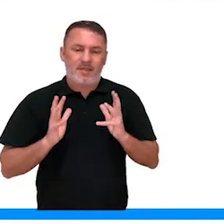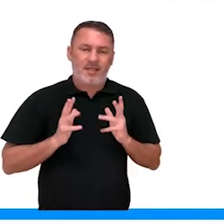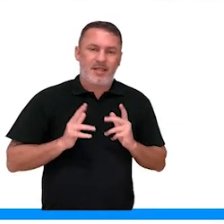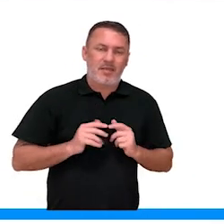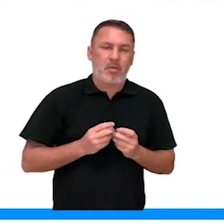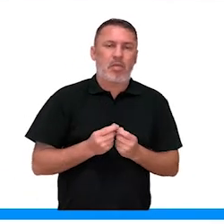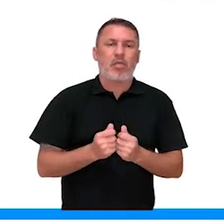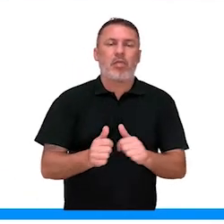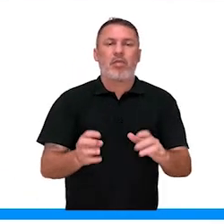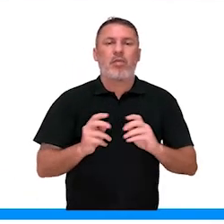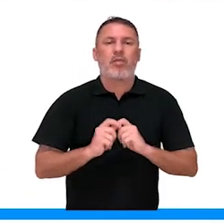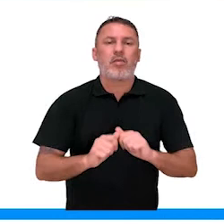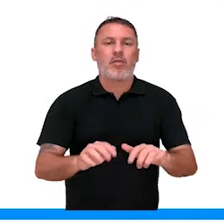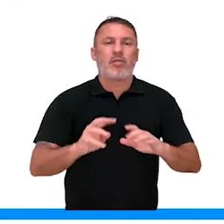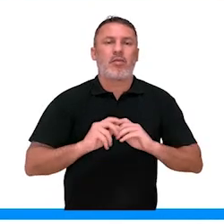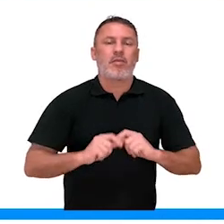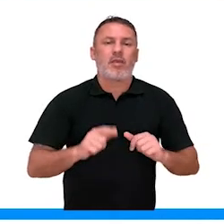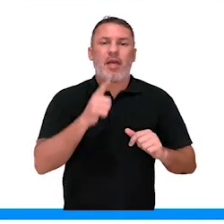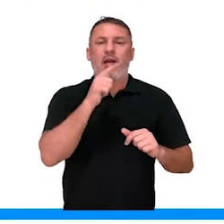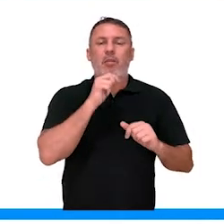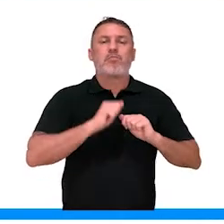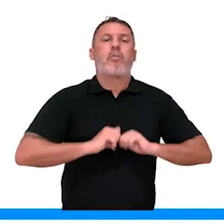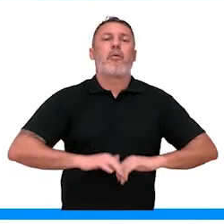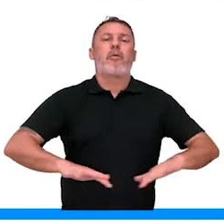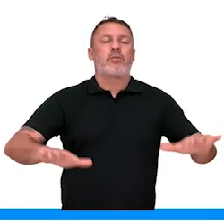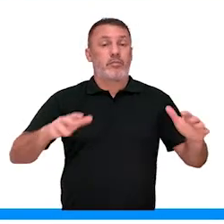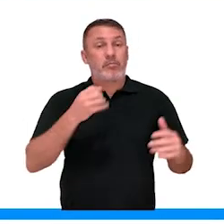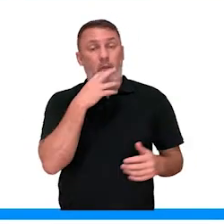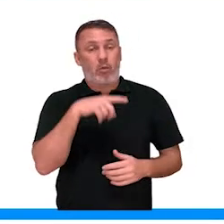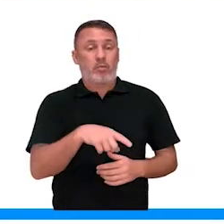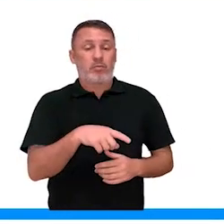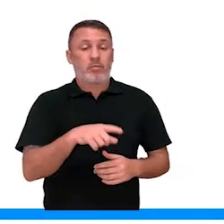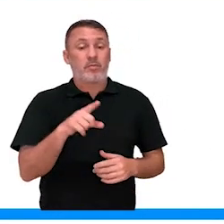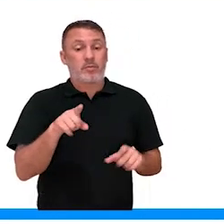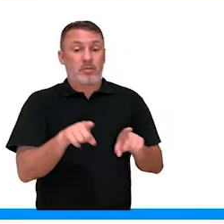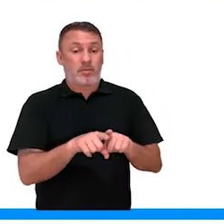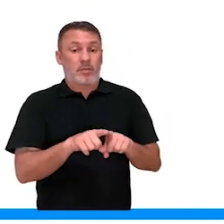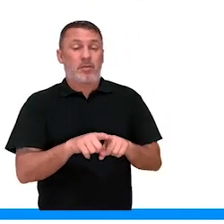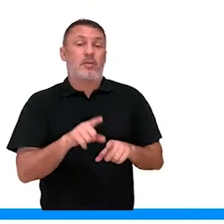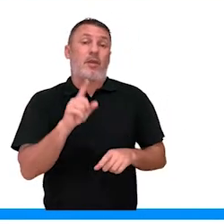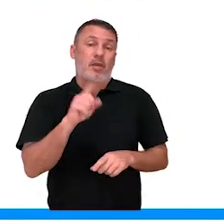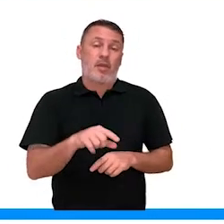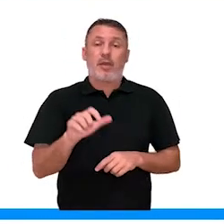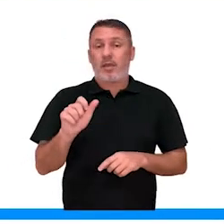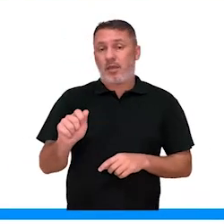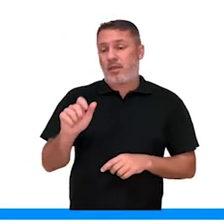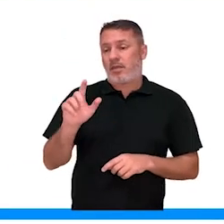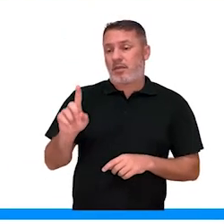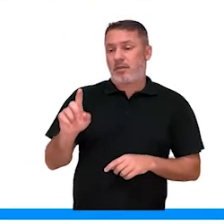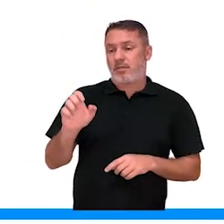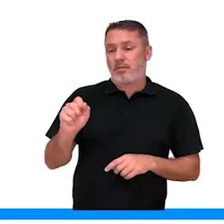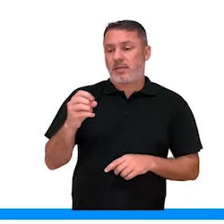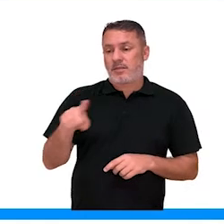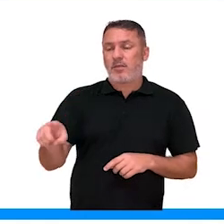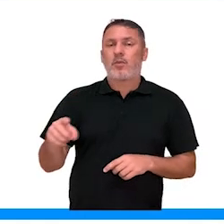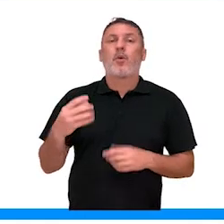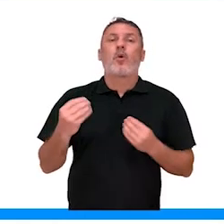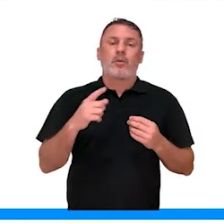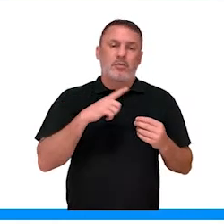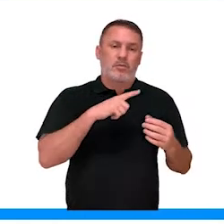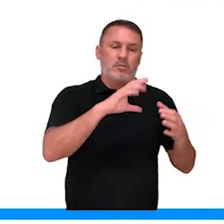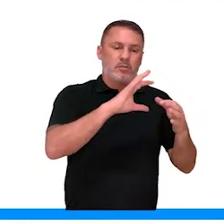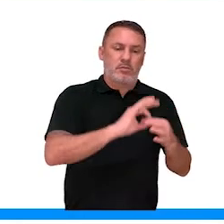propriedade de coesão, assim como ela vai ter a propriedade de adesão. Assim como ela se